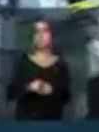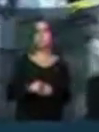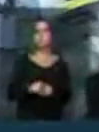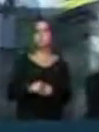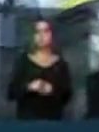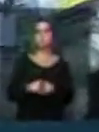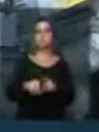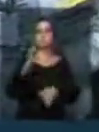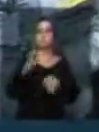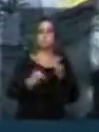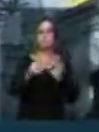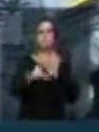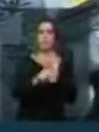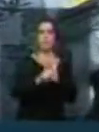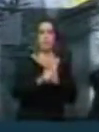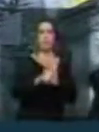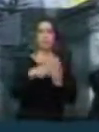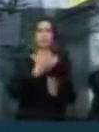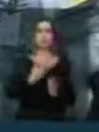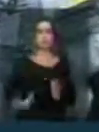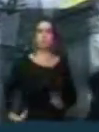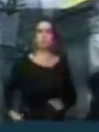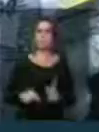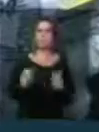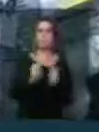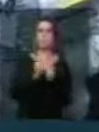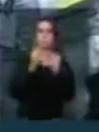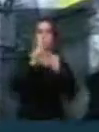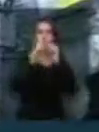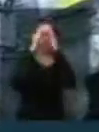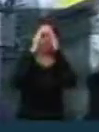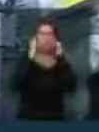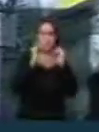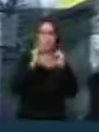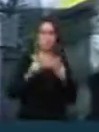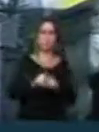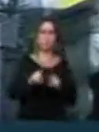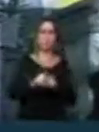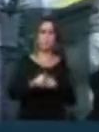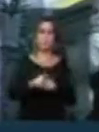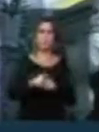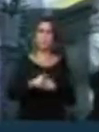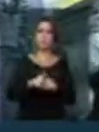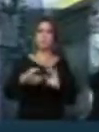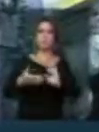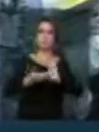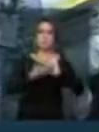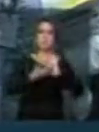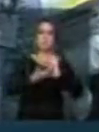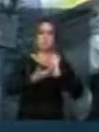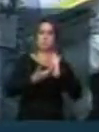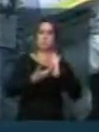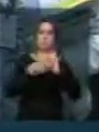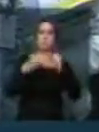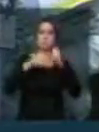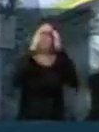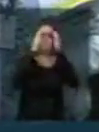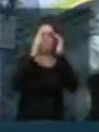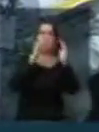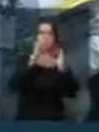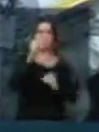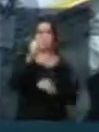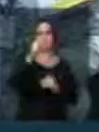os governadores de estado não estão sujeitos ao controle do Congresso Nacional e sim das